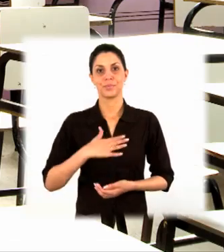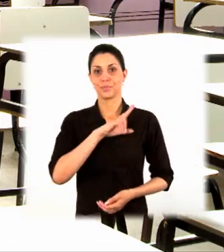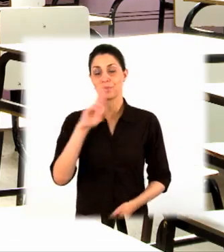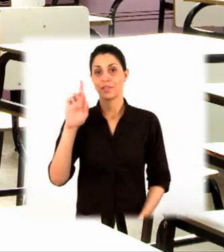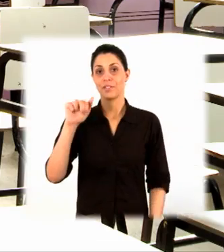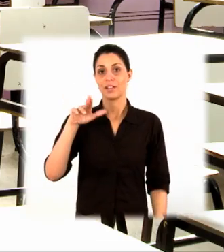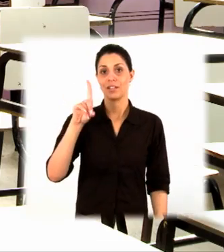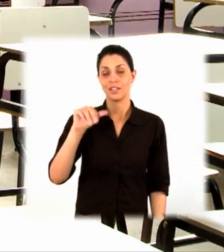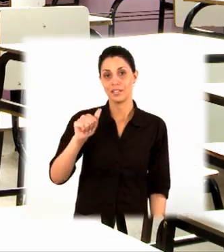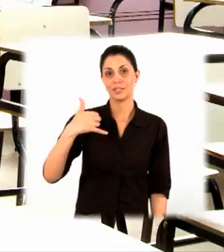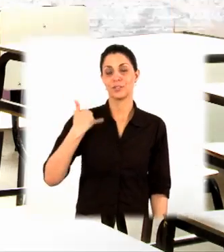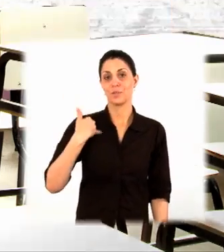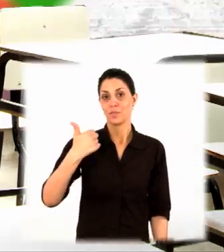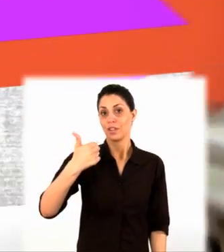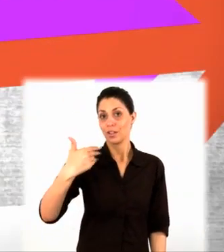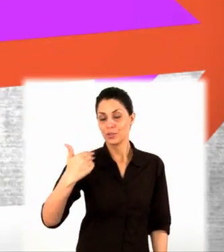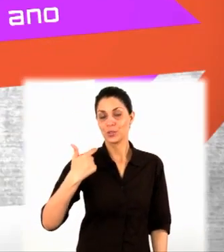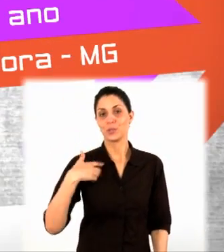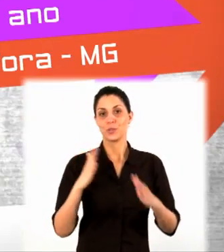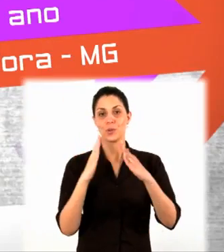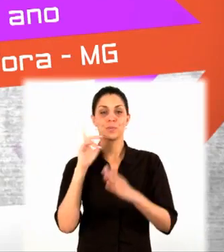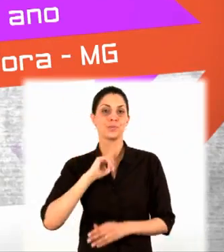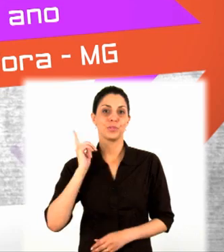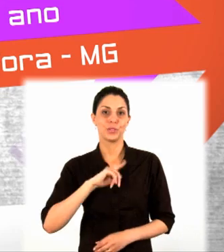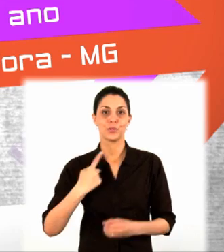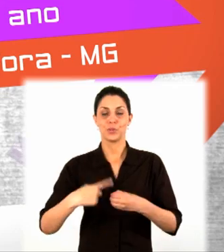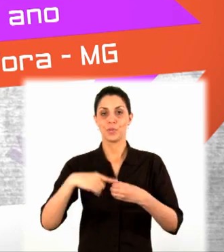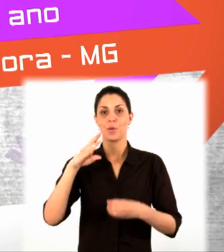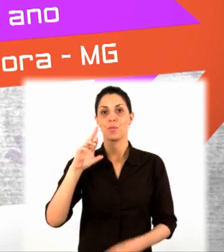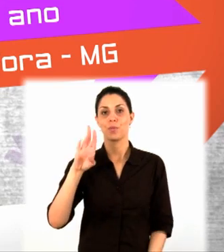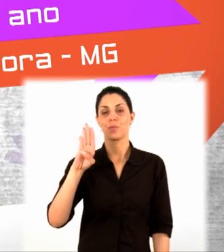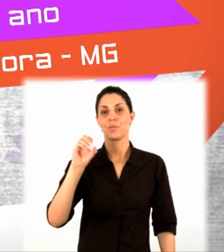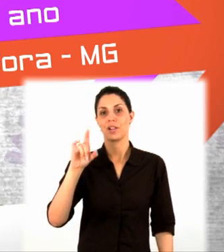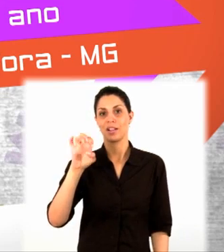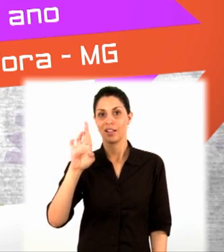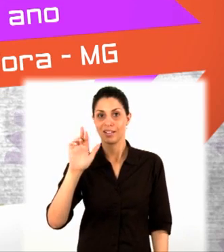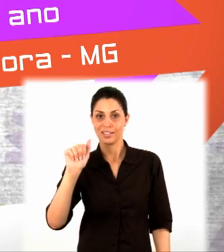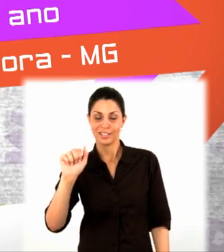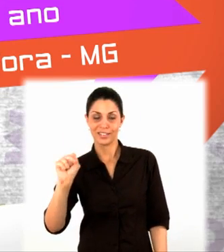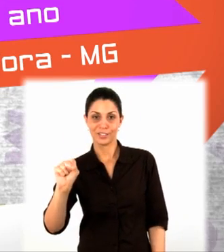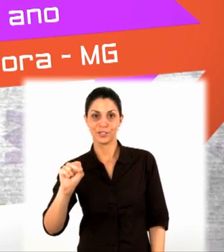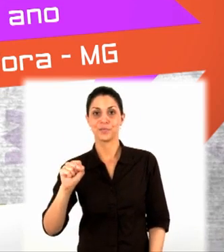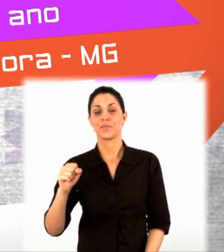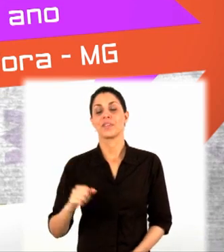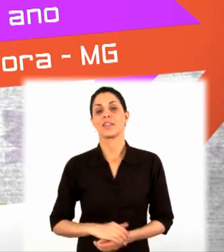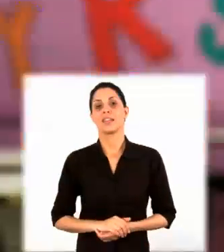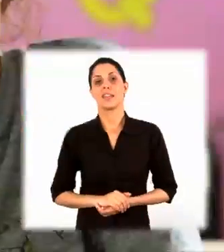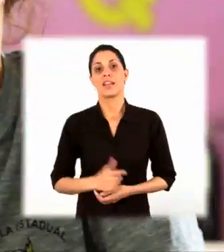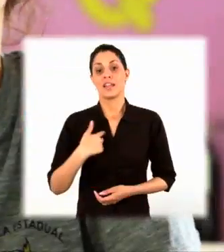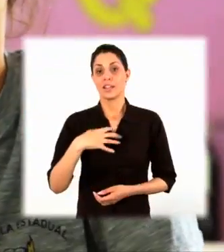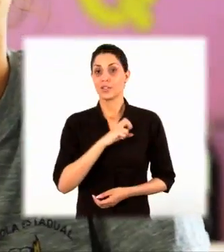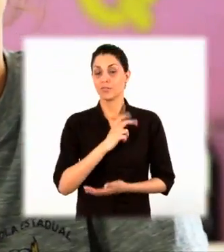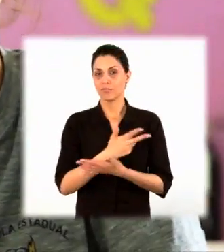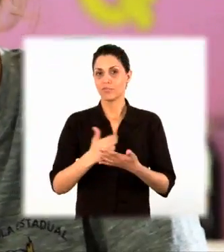Meu nome é Fernanda Ferreira Crepper, tenho 14 anos, moro no bairro Borboleta, cidade de Juiz de Fora, Minas Gerais. Eu